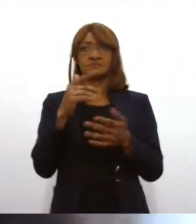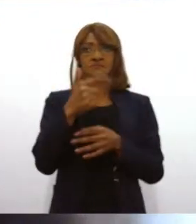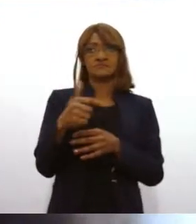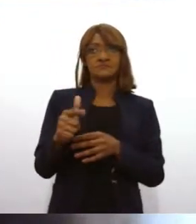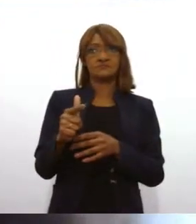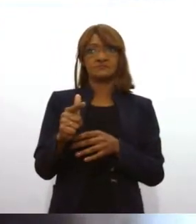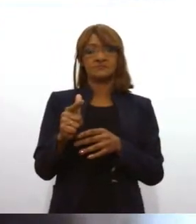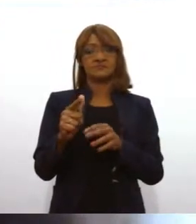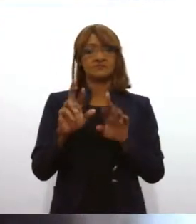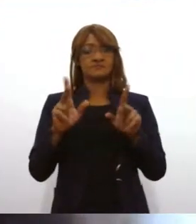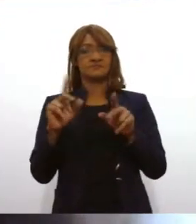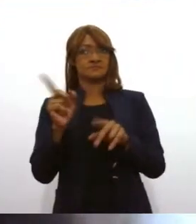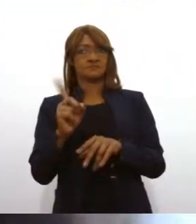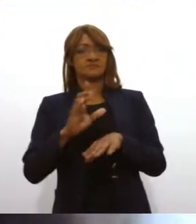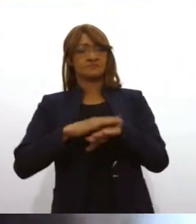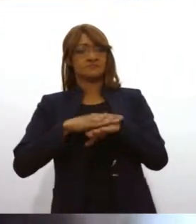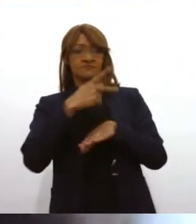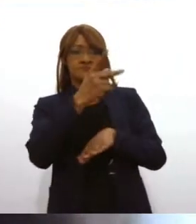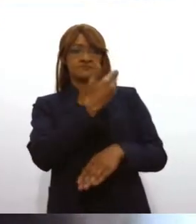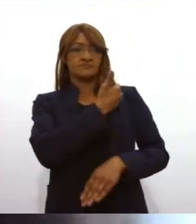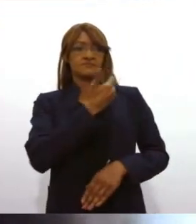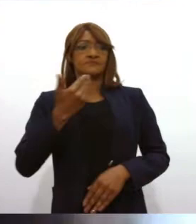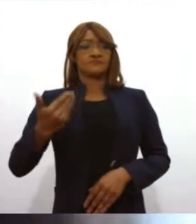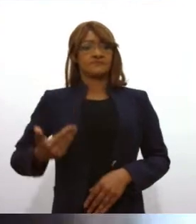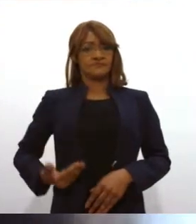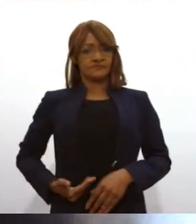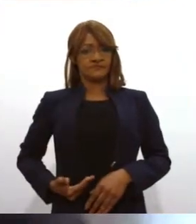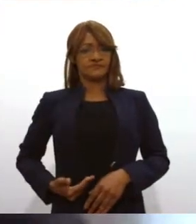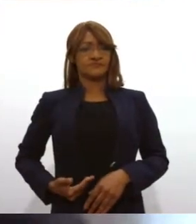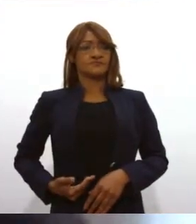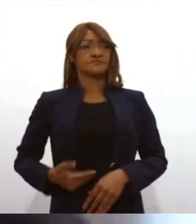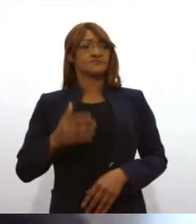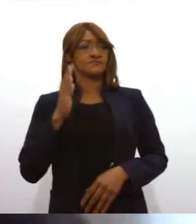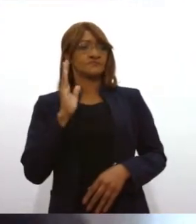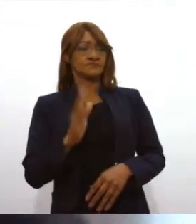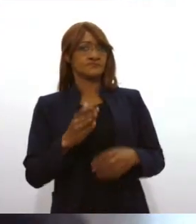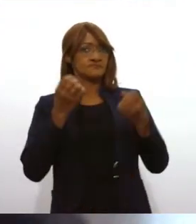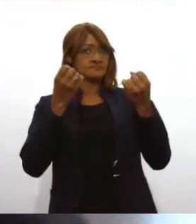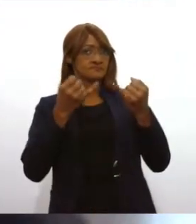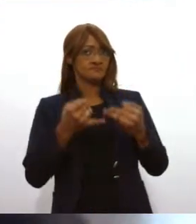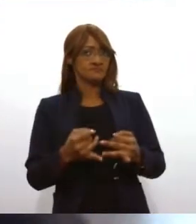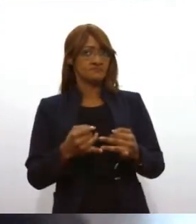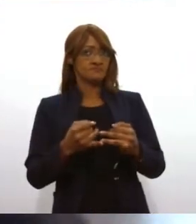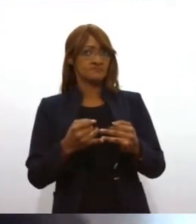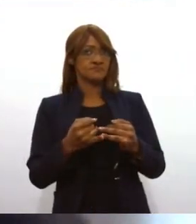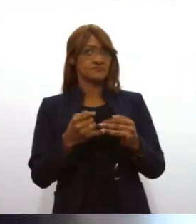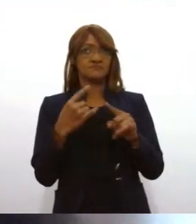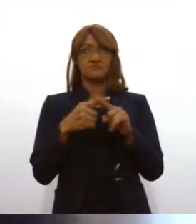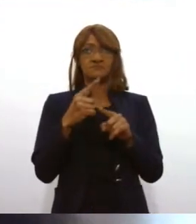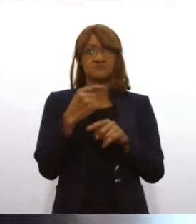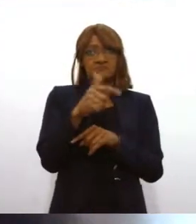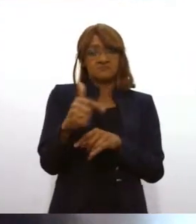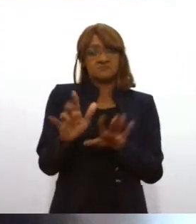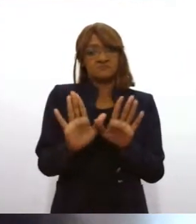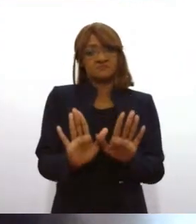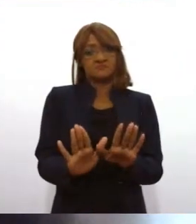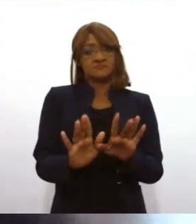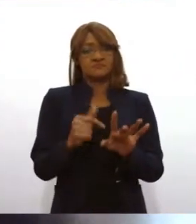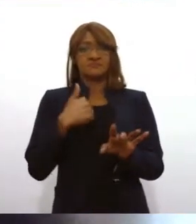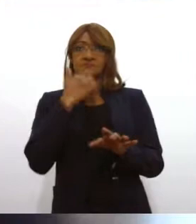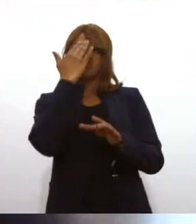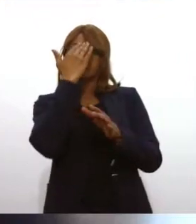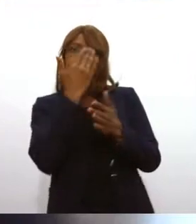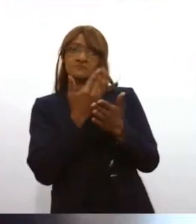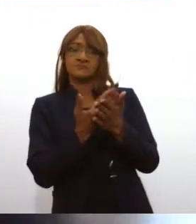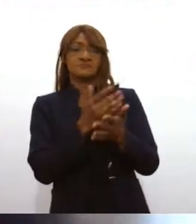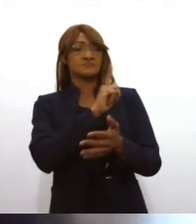foi uma decisão do governo, junto ao COGERE. Não foi justificado exatamente o porquê. Acredito eu, até pelas palavras do próprio governador,